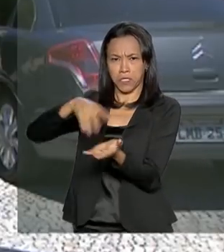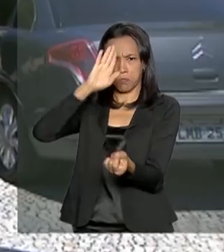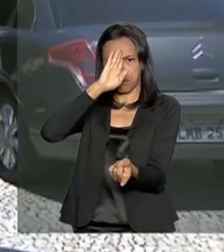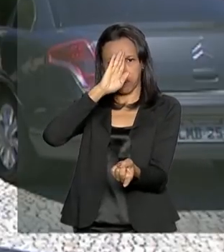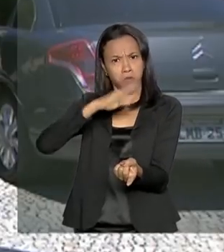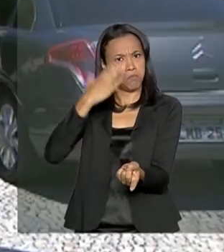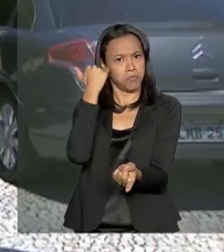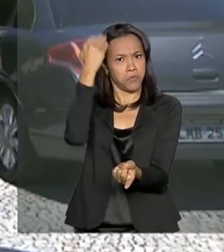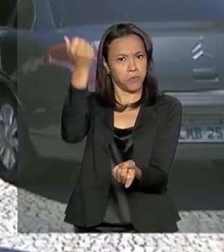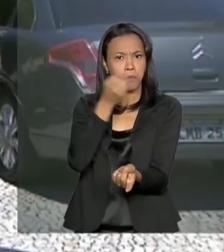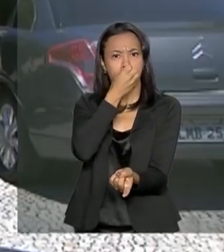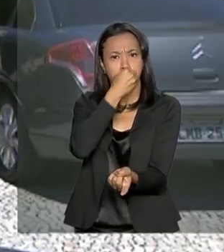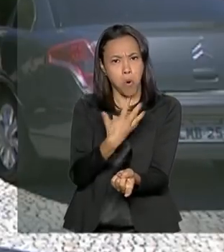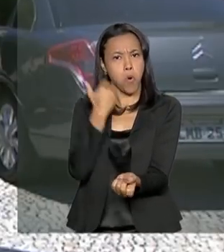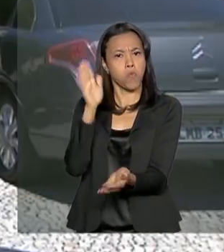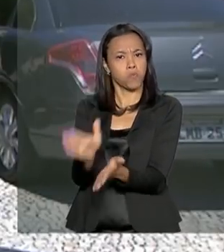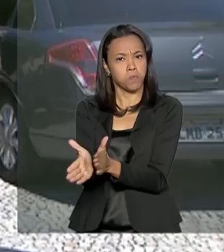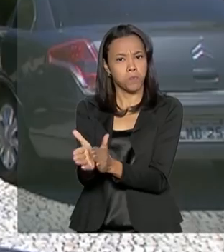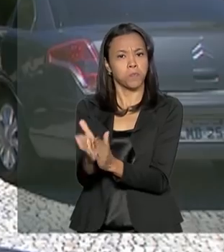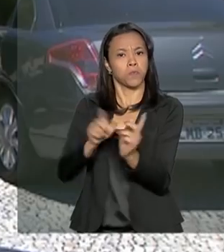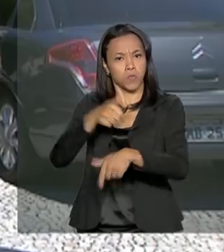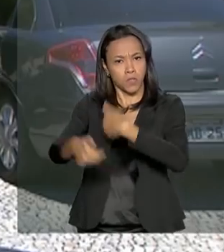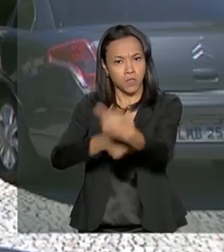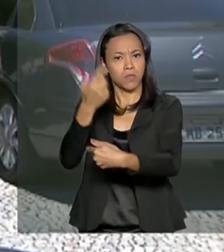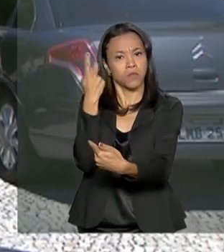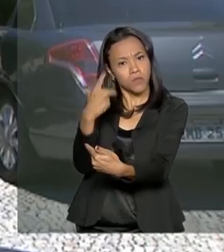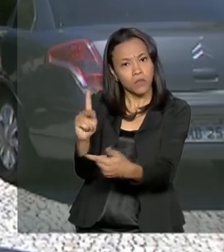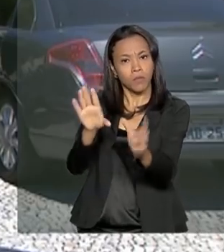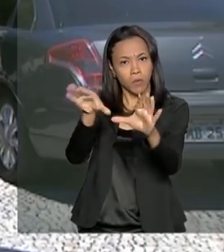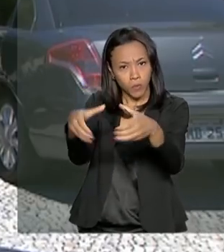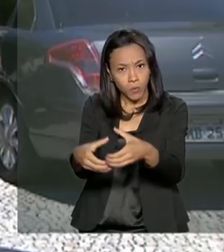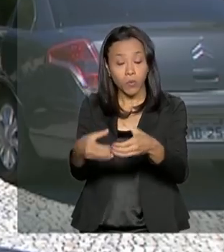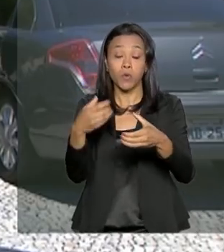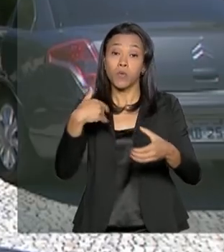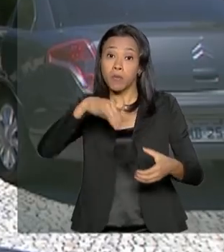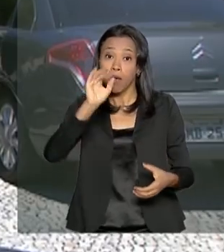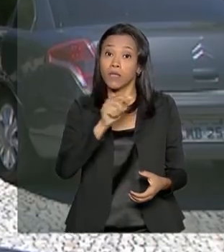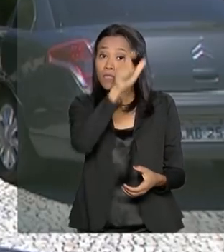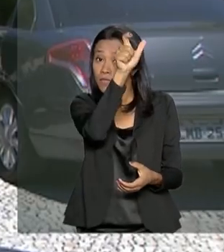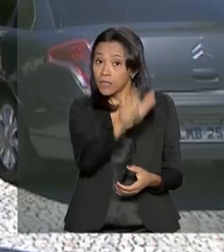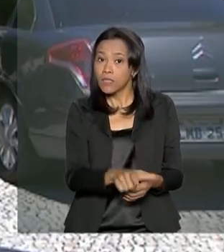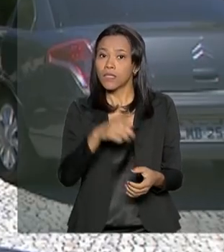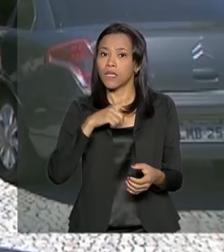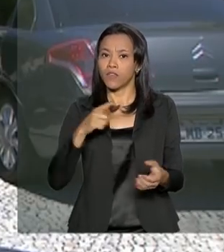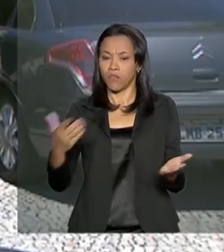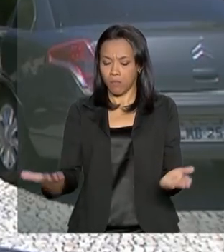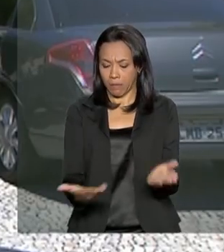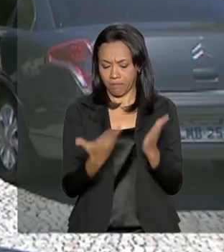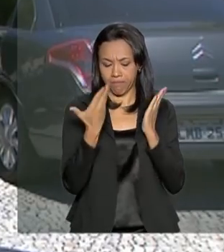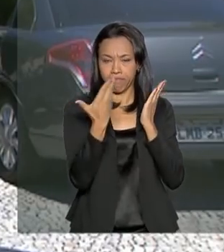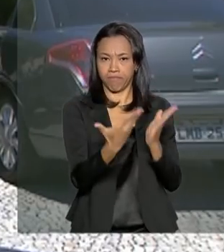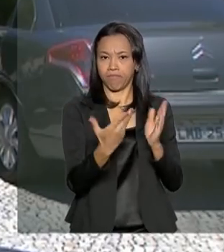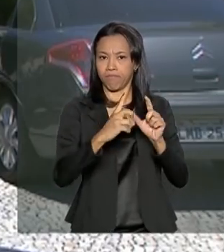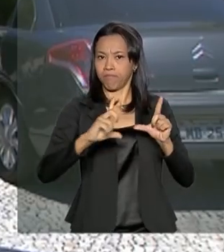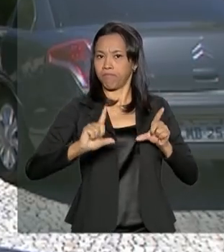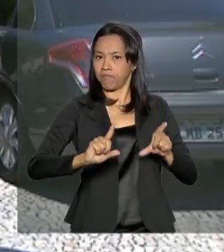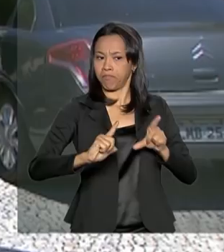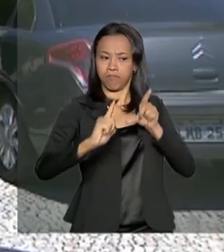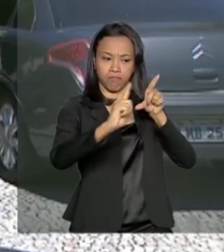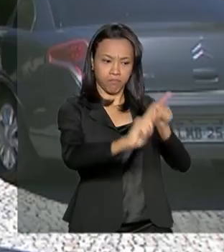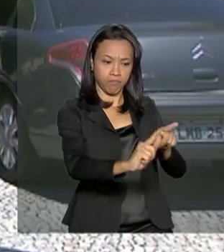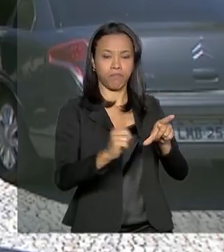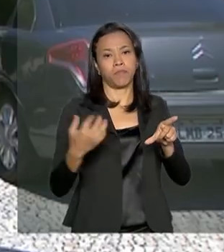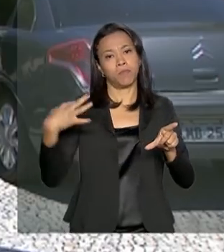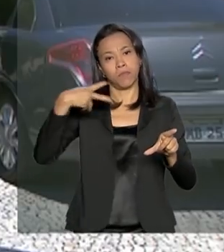passado nos cumprimentos de suas missões o Fuzileiro que mais se destacou ele ganhou uma placa das mãos do presidente Jair